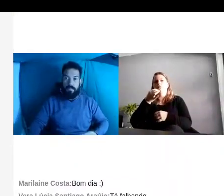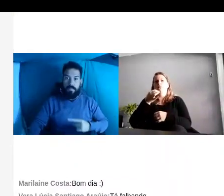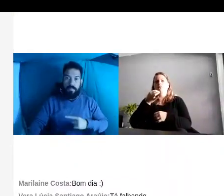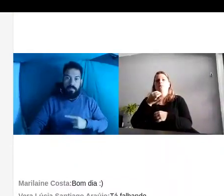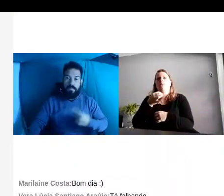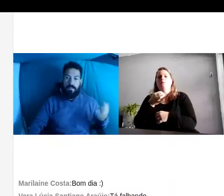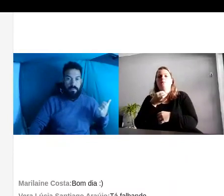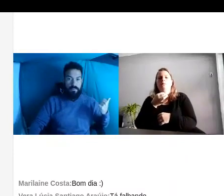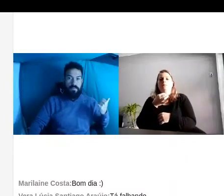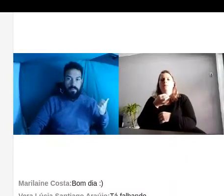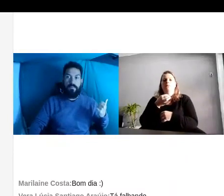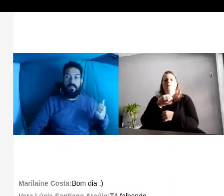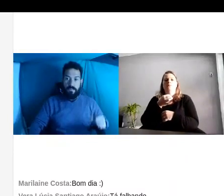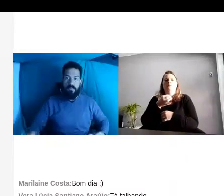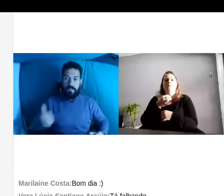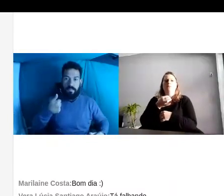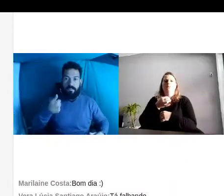Era inicialmente isso.